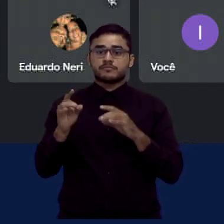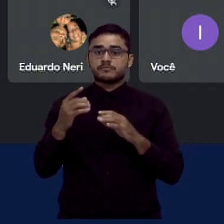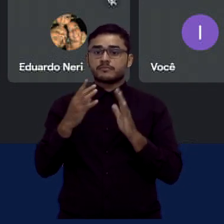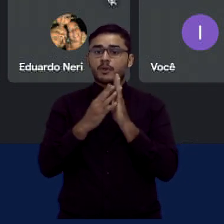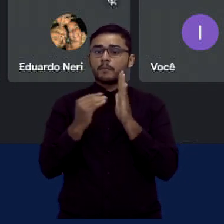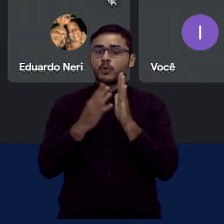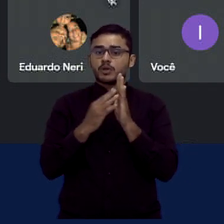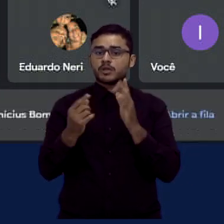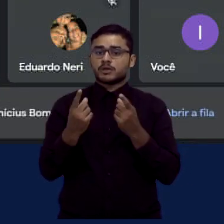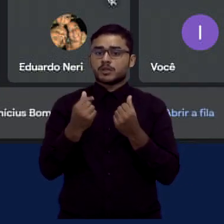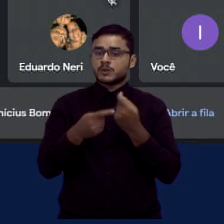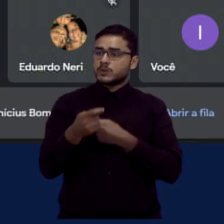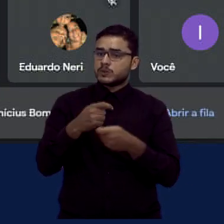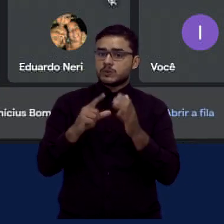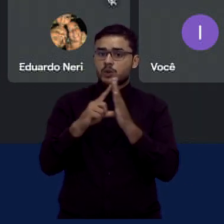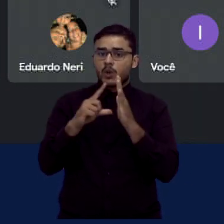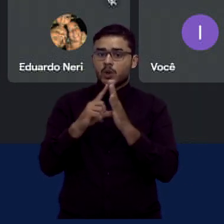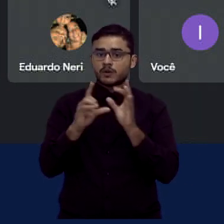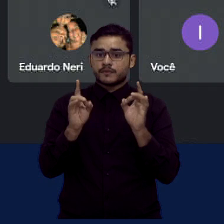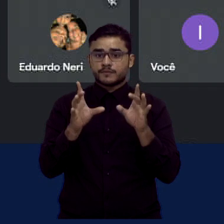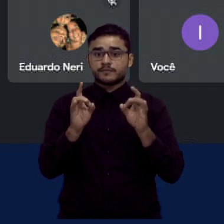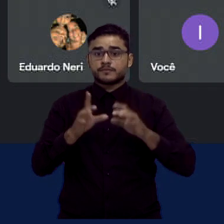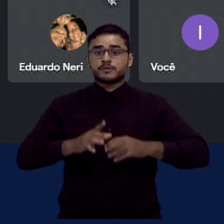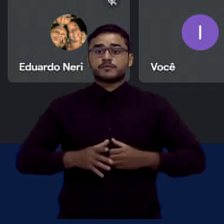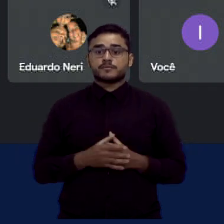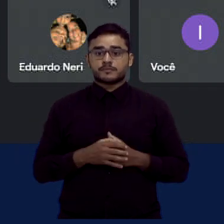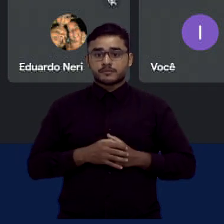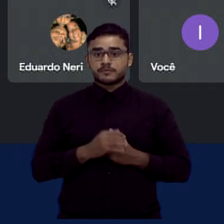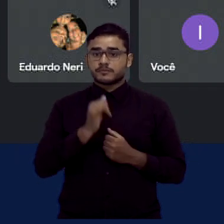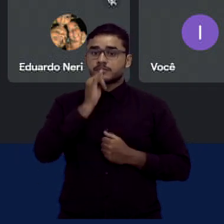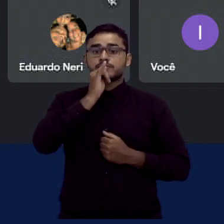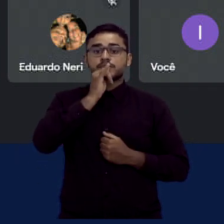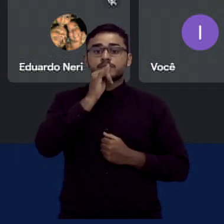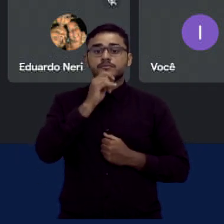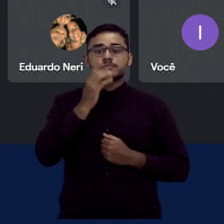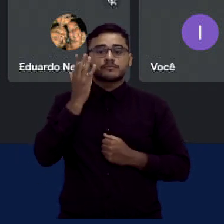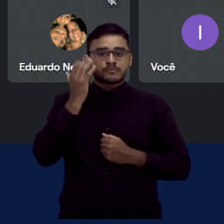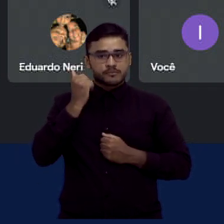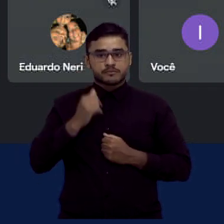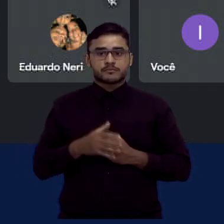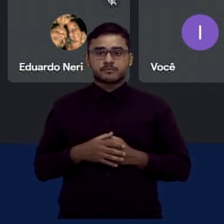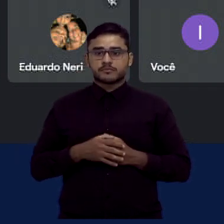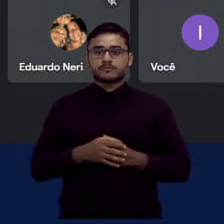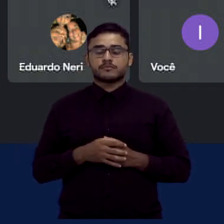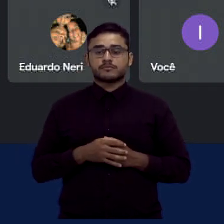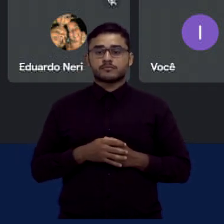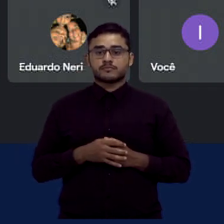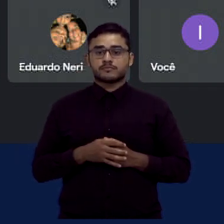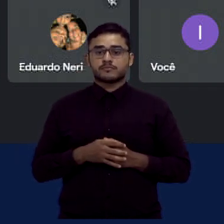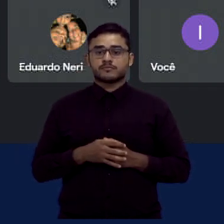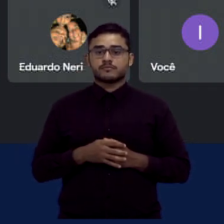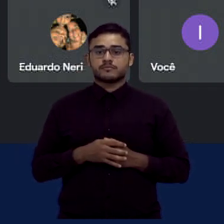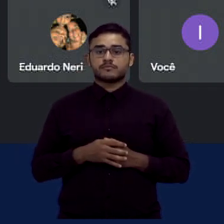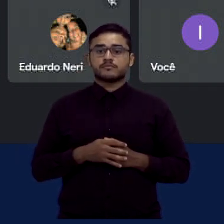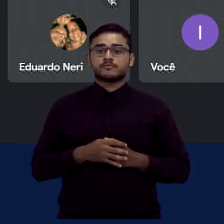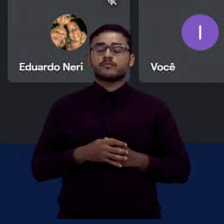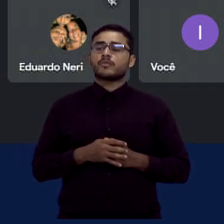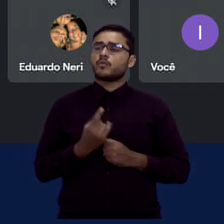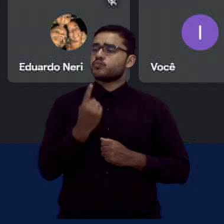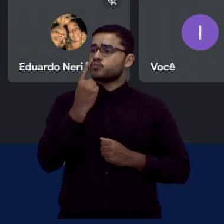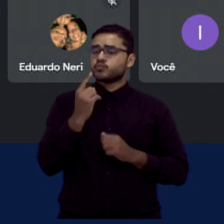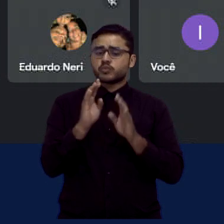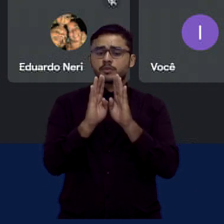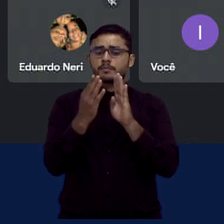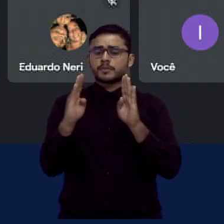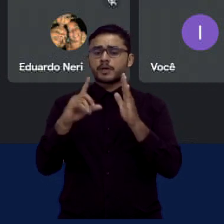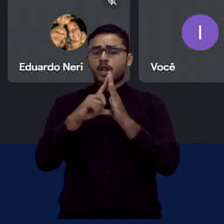exatamente. Exatamente. Né? Porque é muito fácil confundir isso, né? A gente achar que o negócio em si é o todo. Não